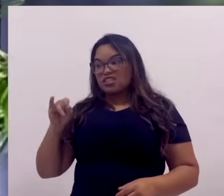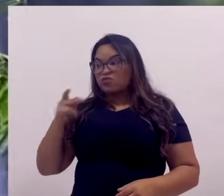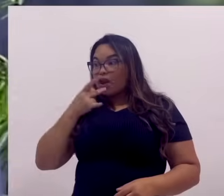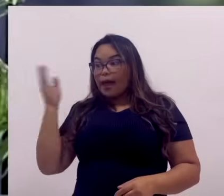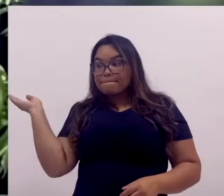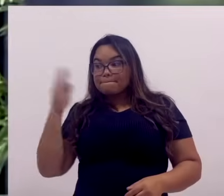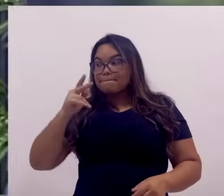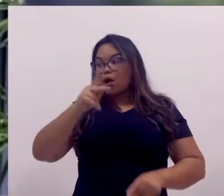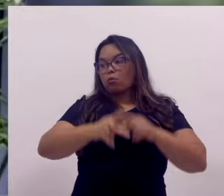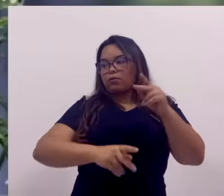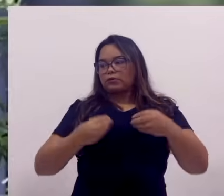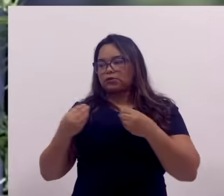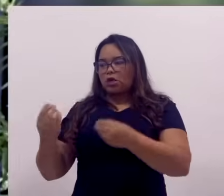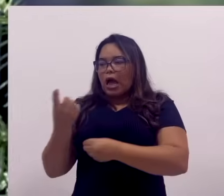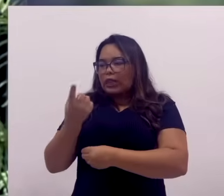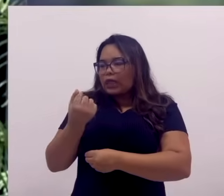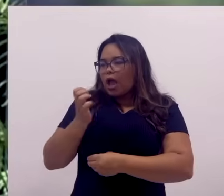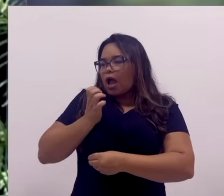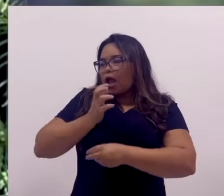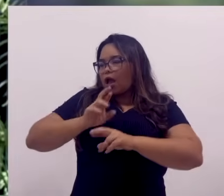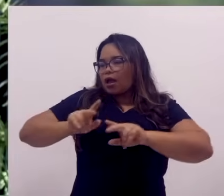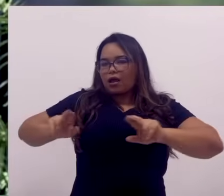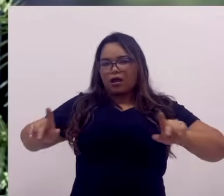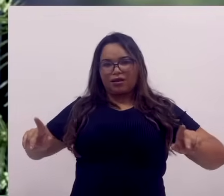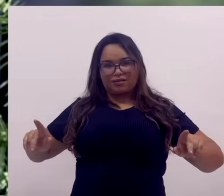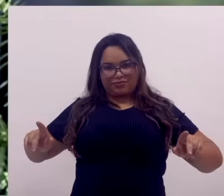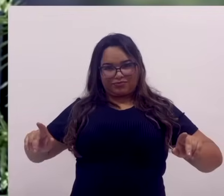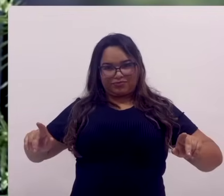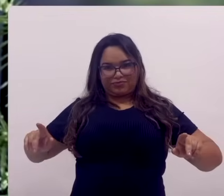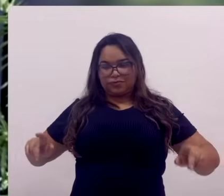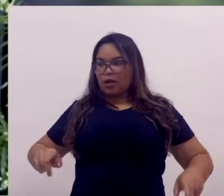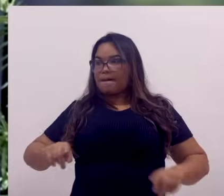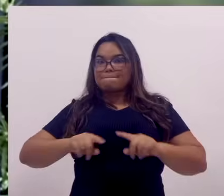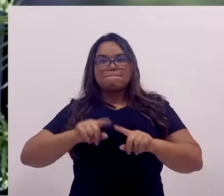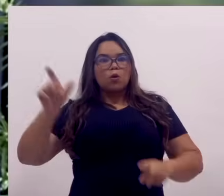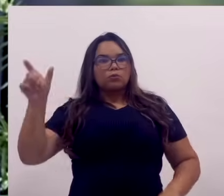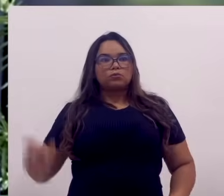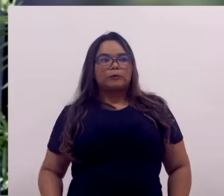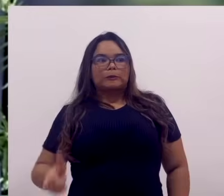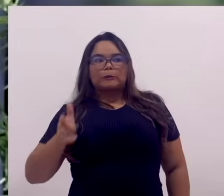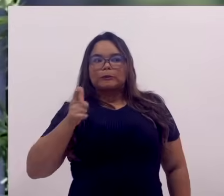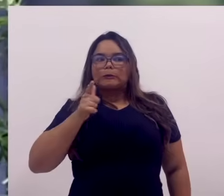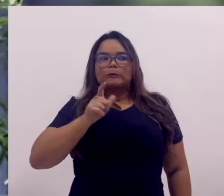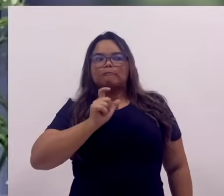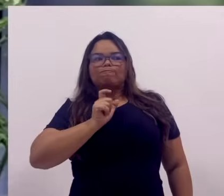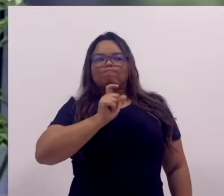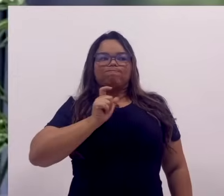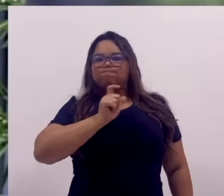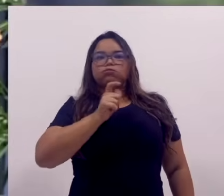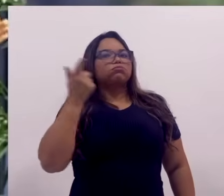plano. Ele disse, sabe uma coisa? Se conseguirmos que eles pequem contra Deus,